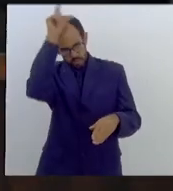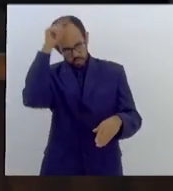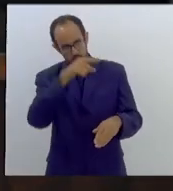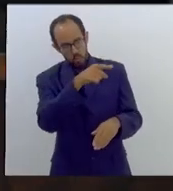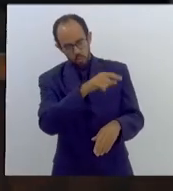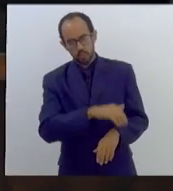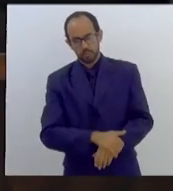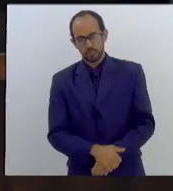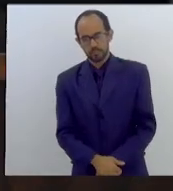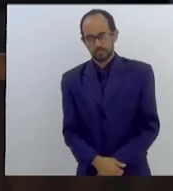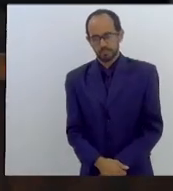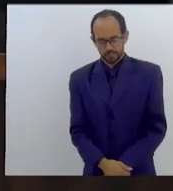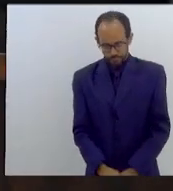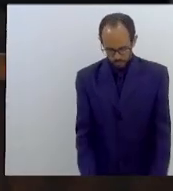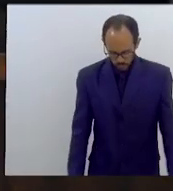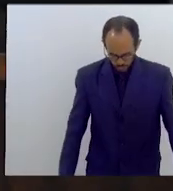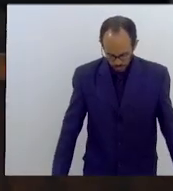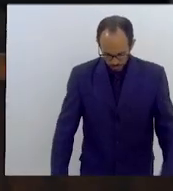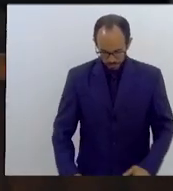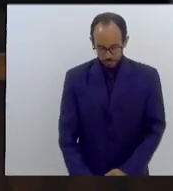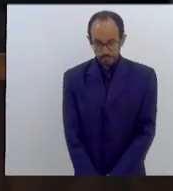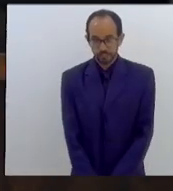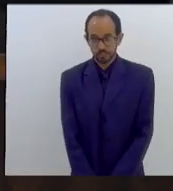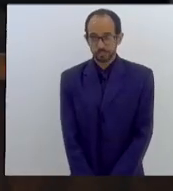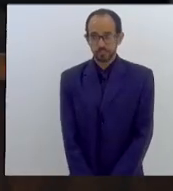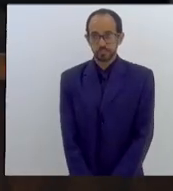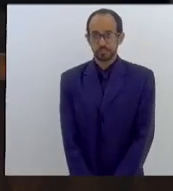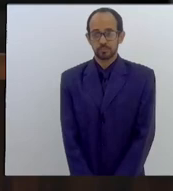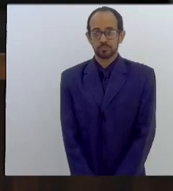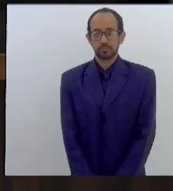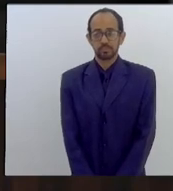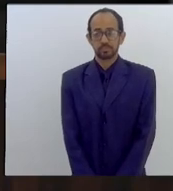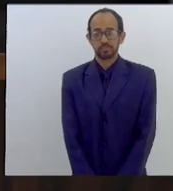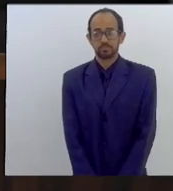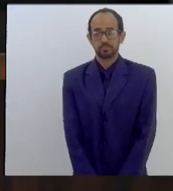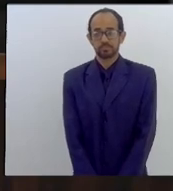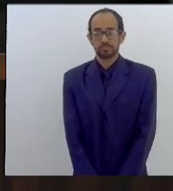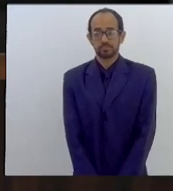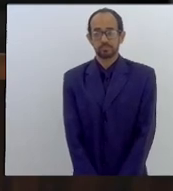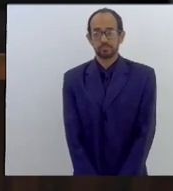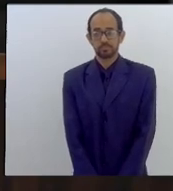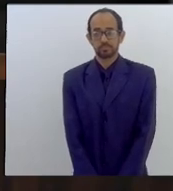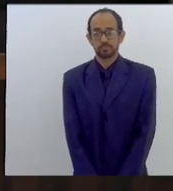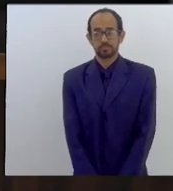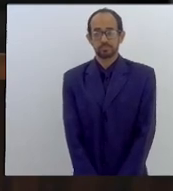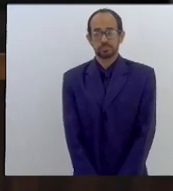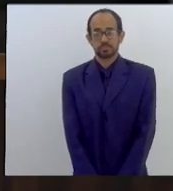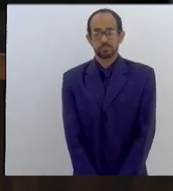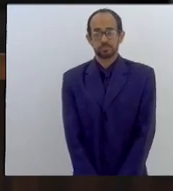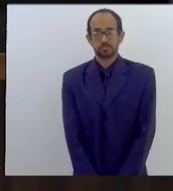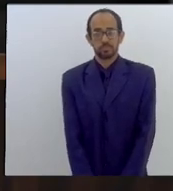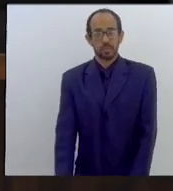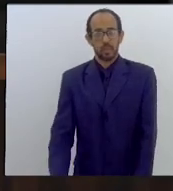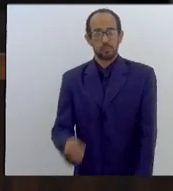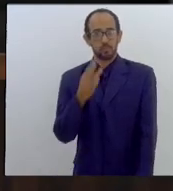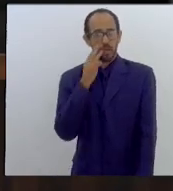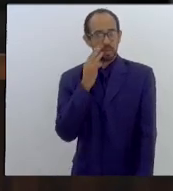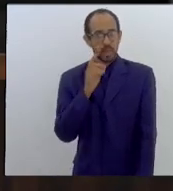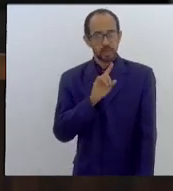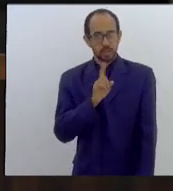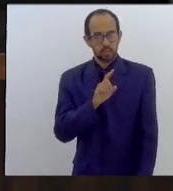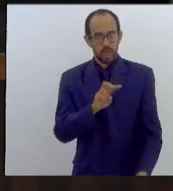Ok. Agora vamos para encaminhar os destaques. Deputado Valdeque não vai encaminhar os destaques,